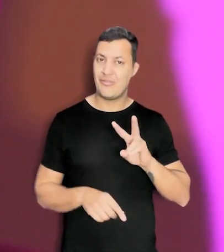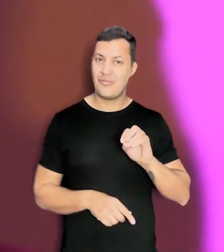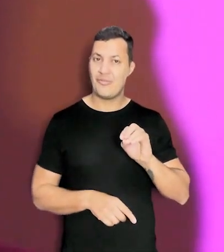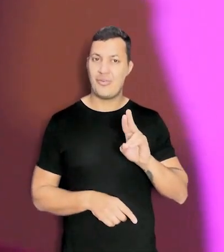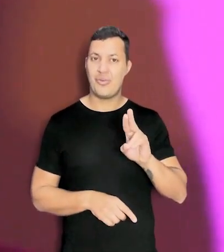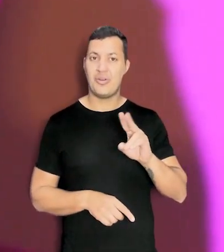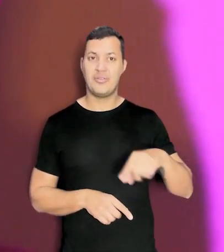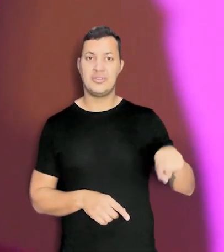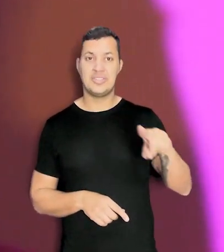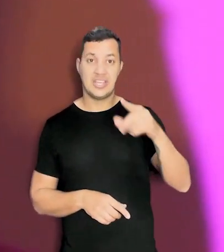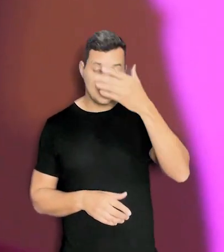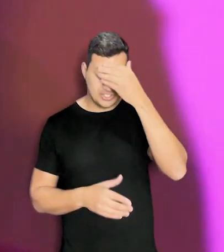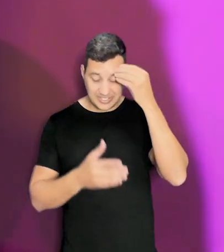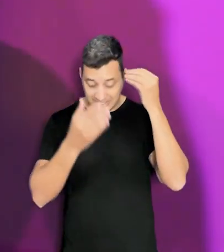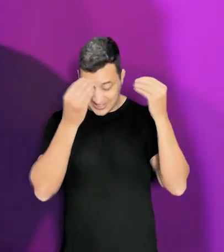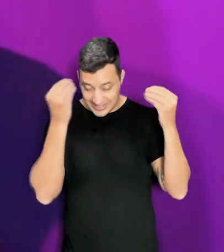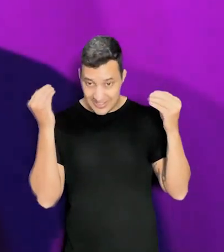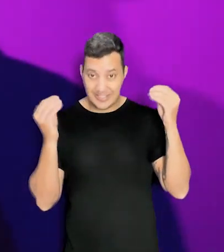deixar você esquecer.